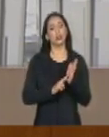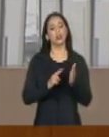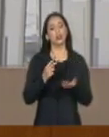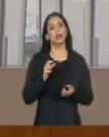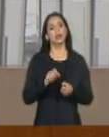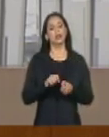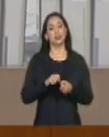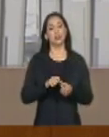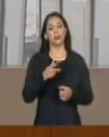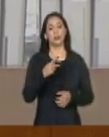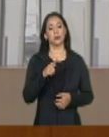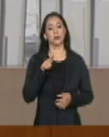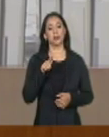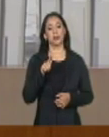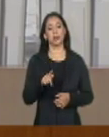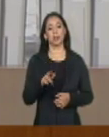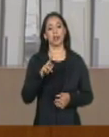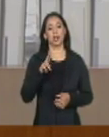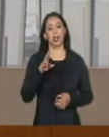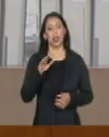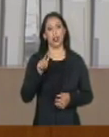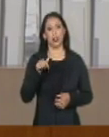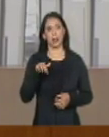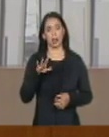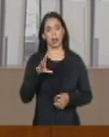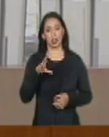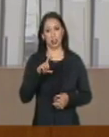da República, doutora Raquel Dodge,